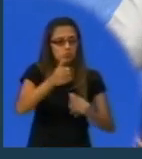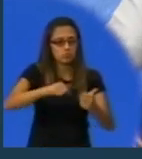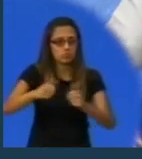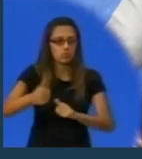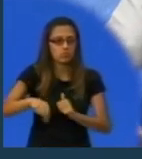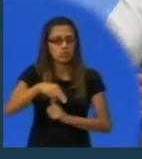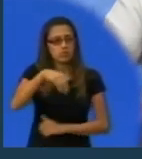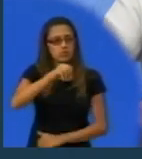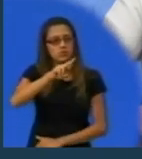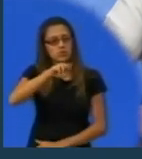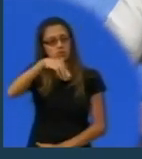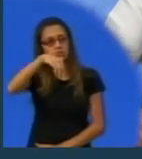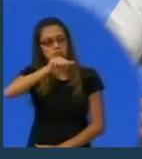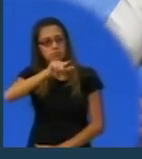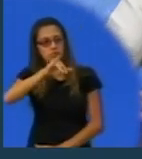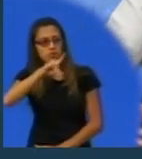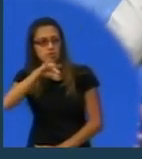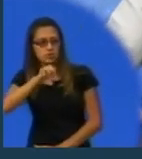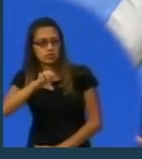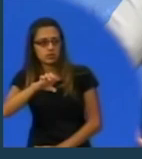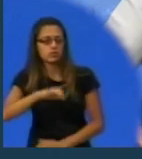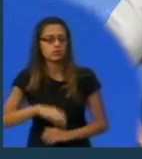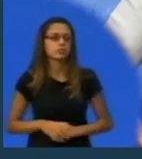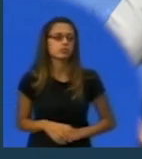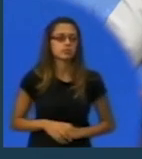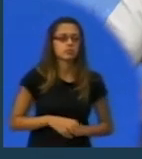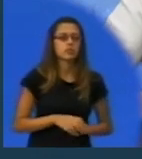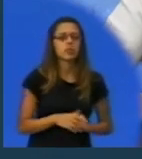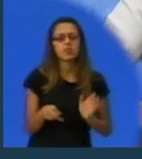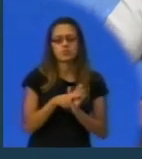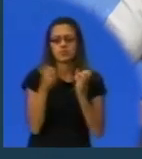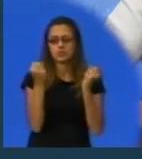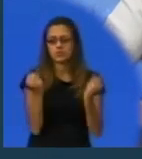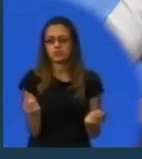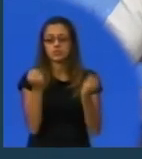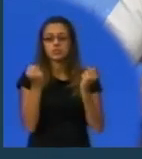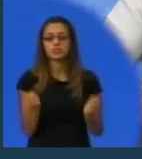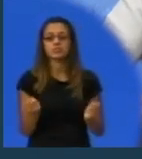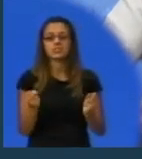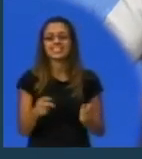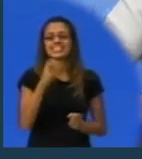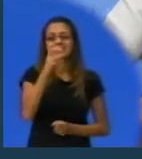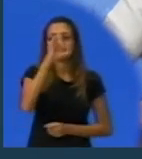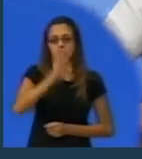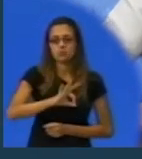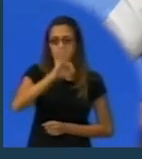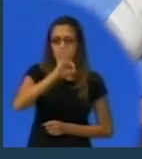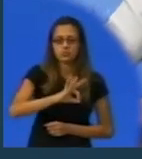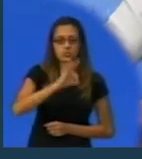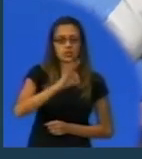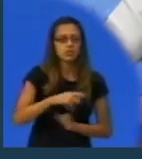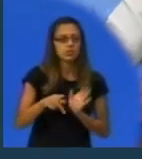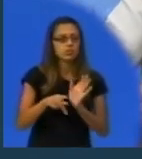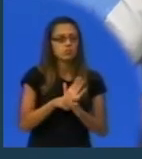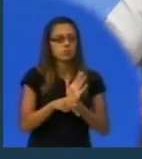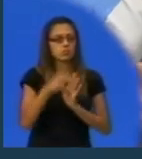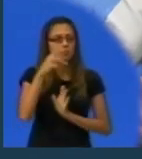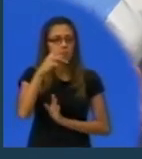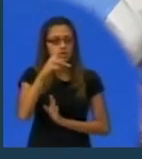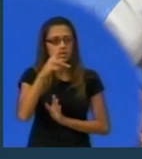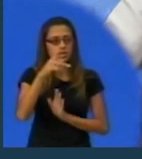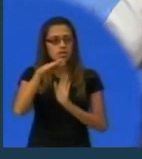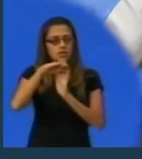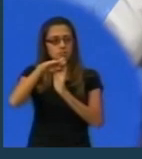de significância, que geralmente na área de educação física é de 5%. Então, a gente chama isso de P. P menor